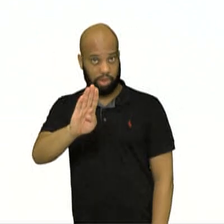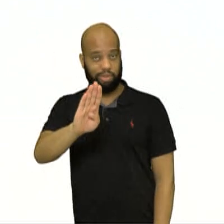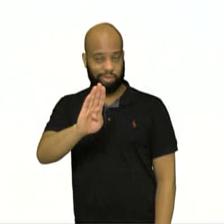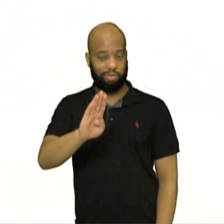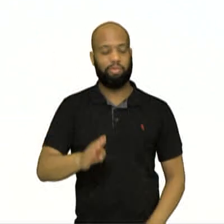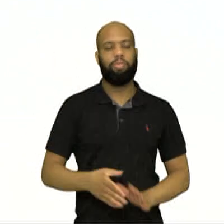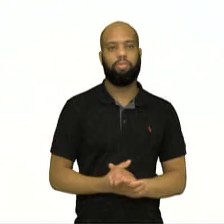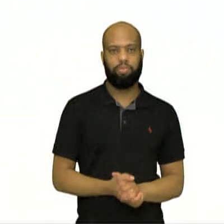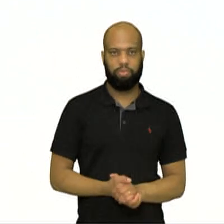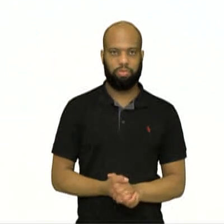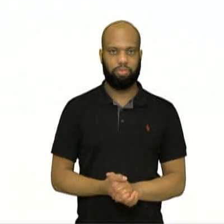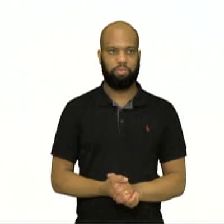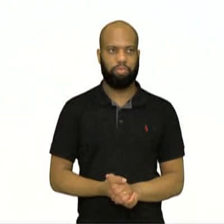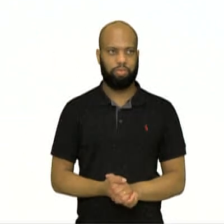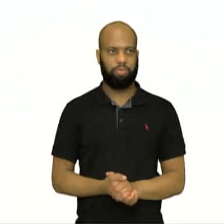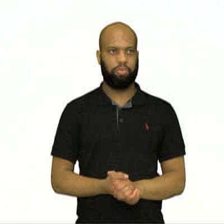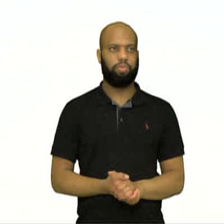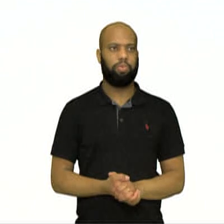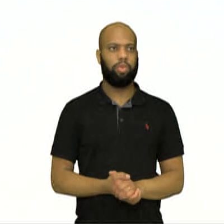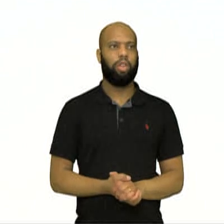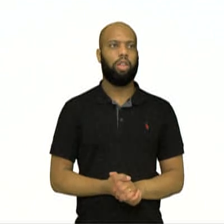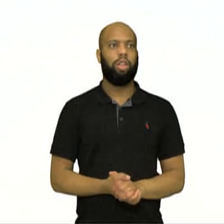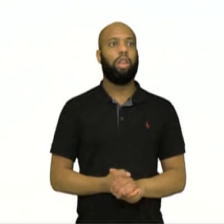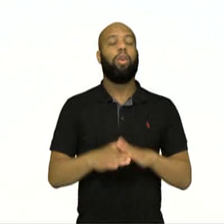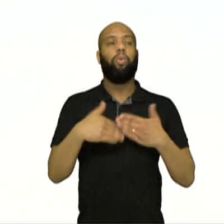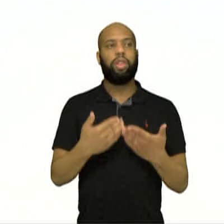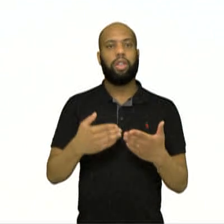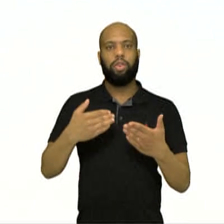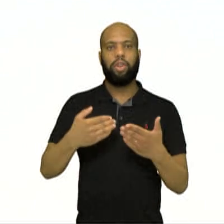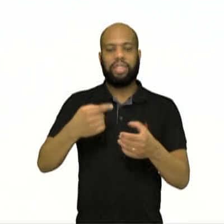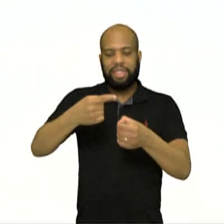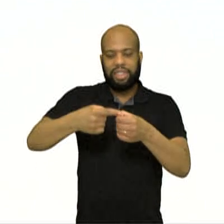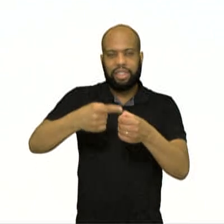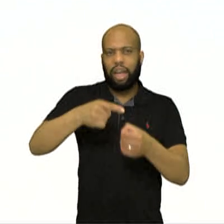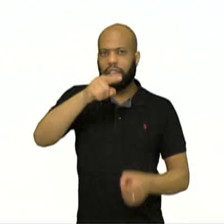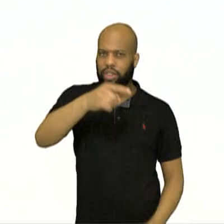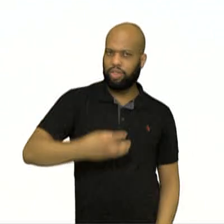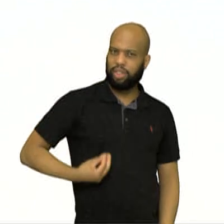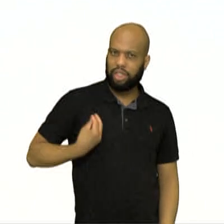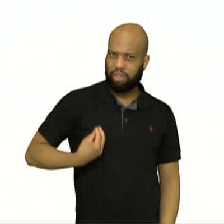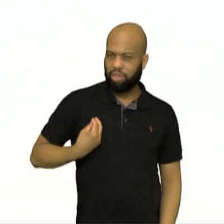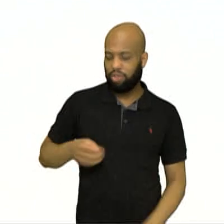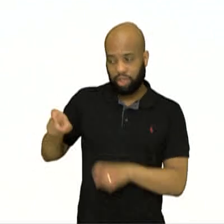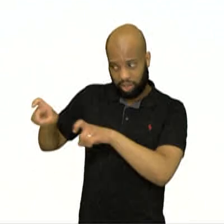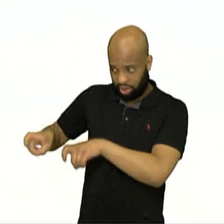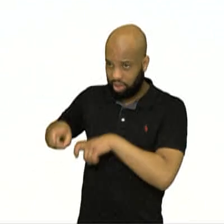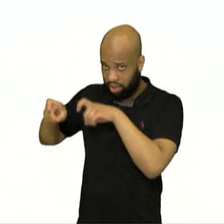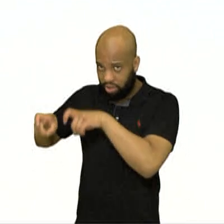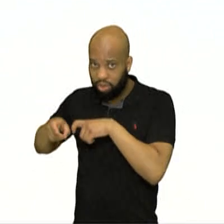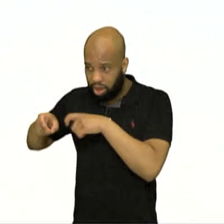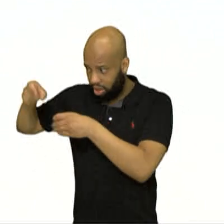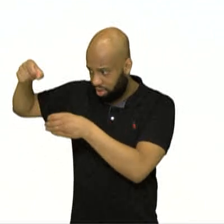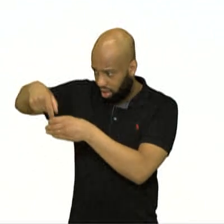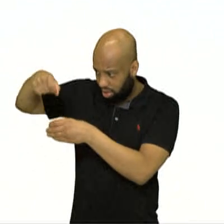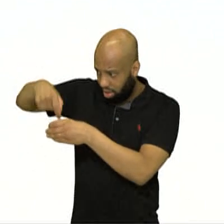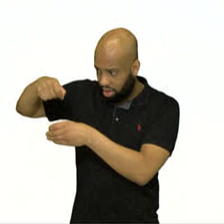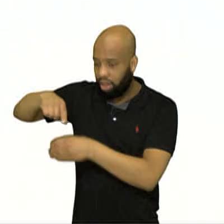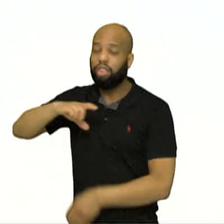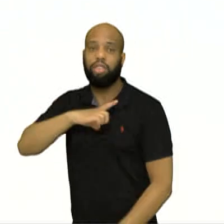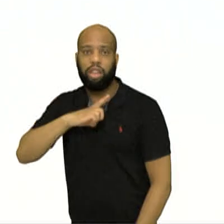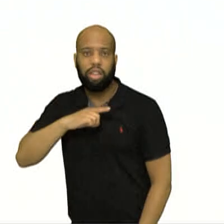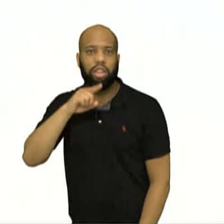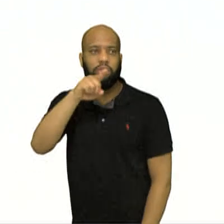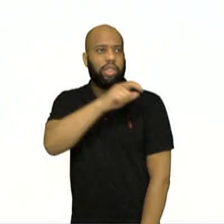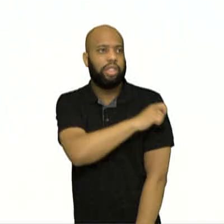do PIB do nosso Brasil, né? E a cidade onde você mora é uma cidade agrícola, você aluno que está assistindo